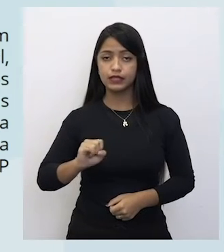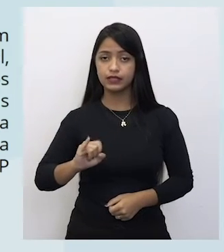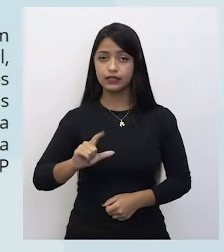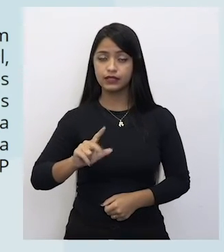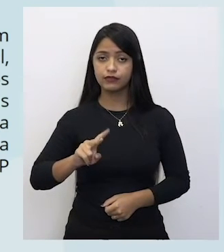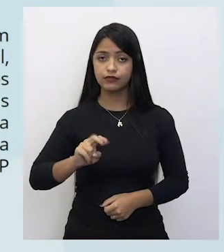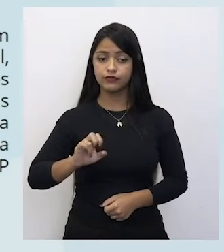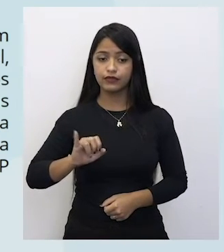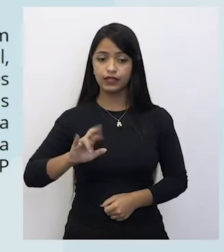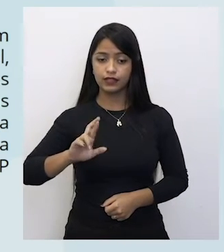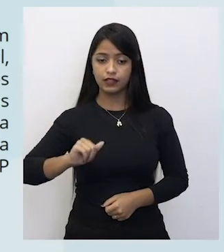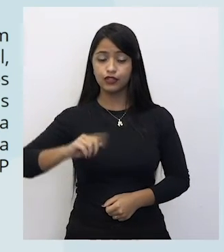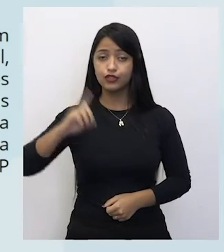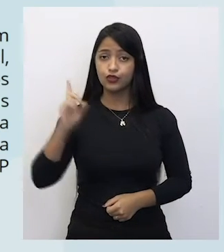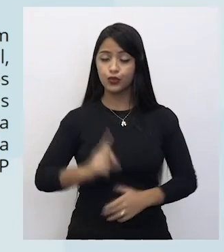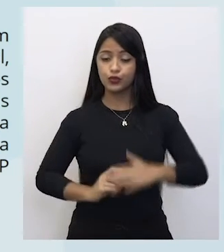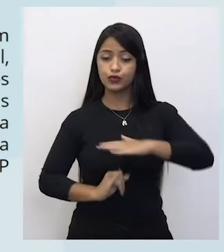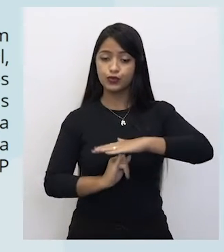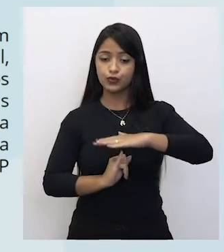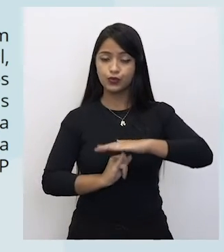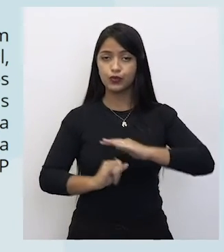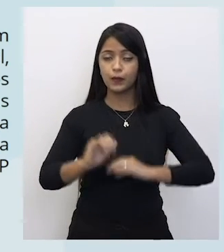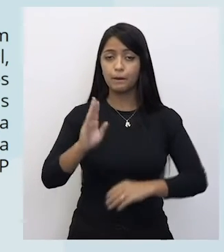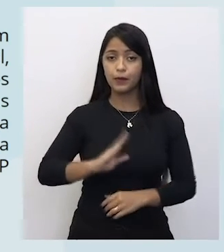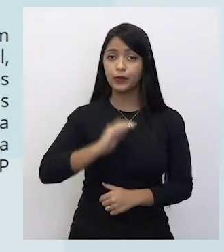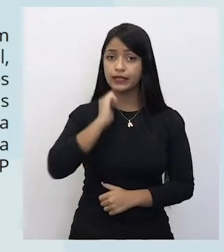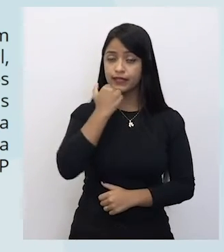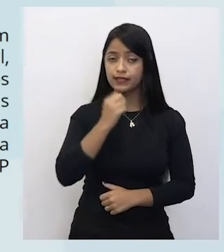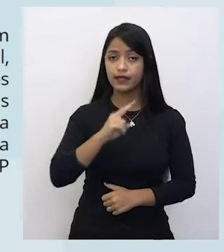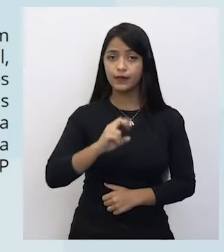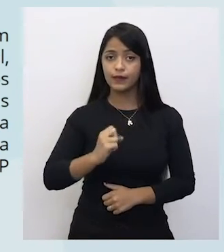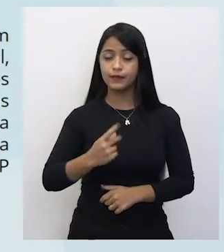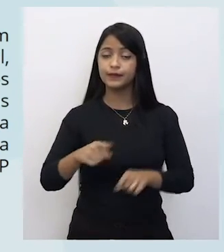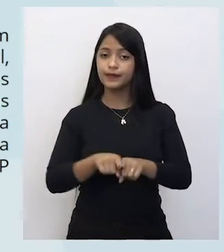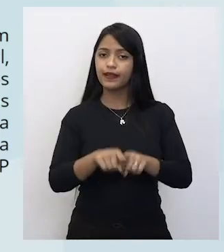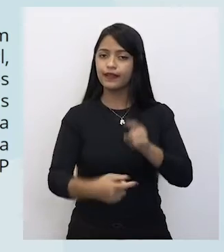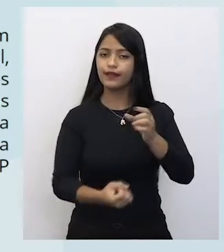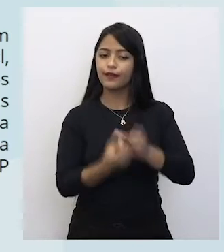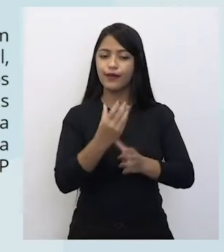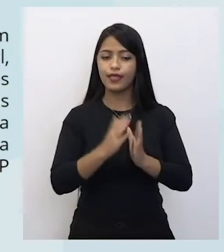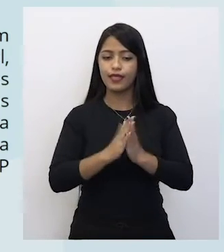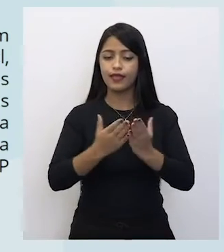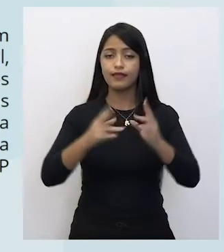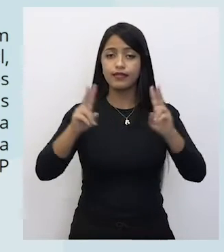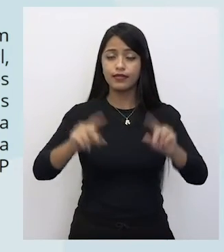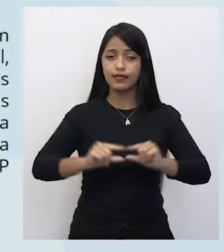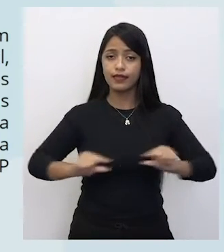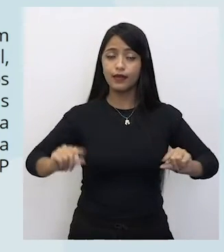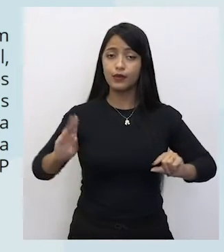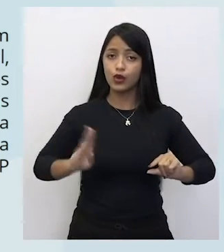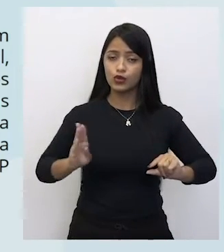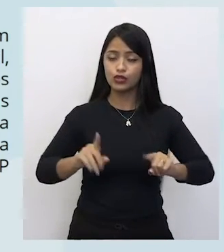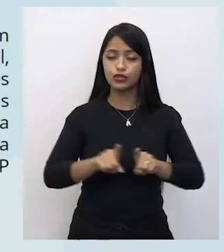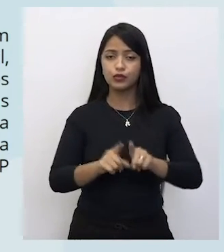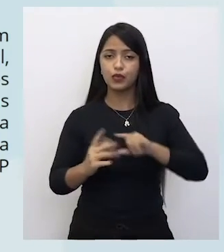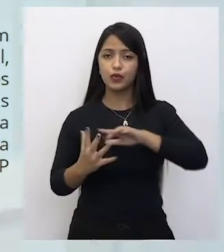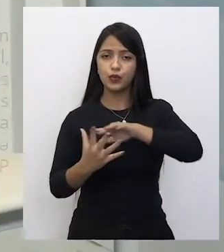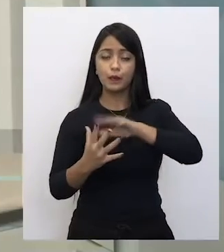diretor do Instituto de Biociências da USP e autor do livro Biologia e Mudança Climática no